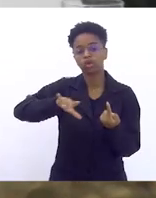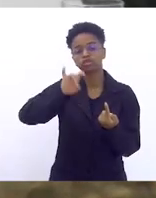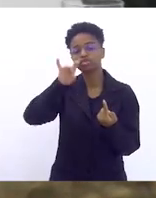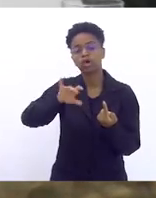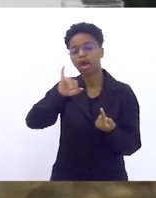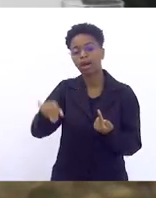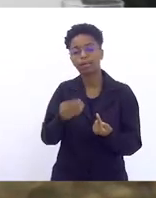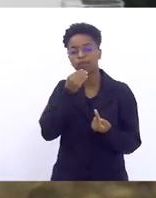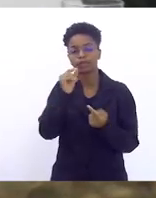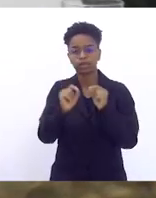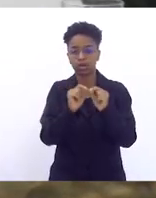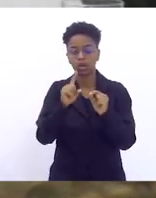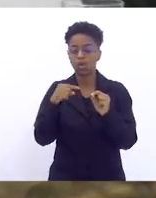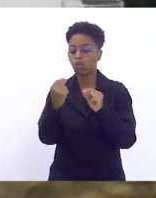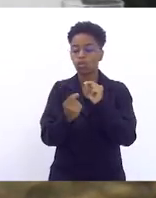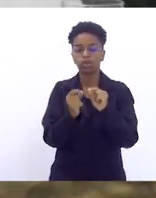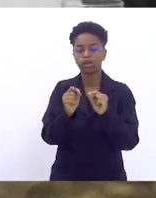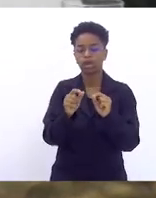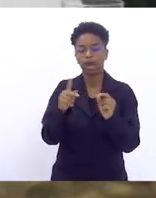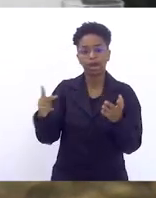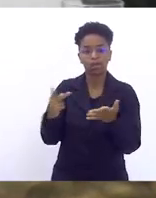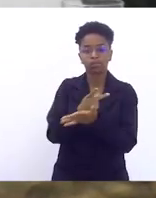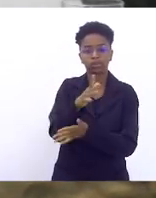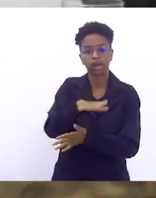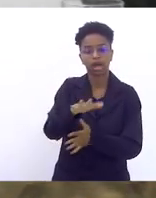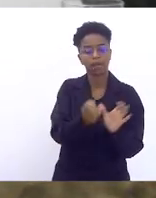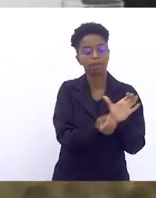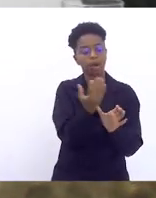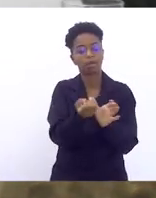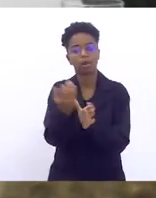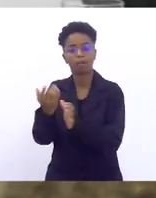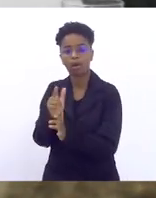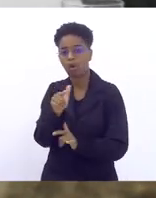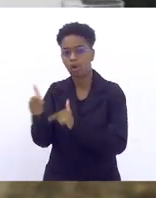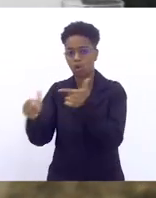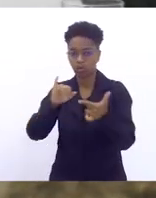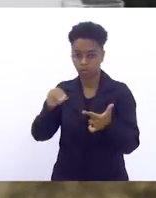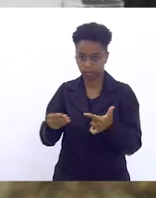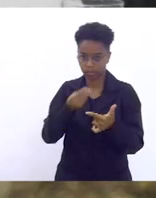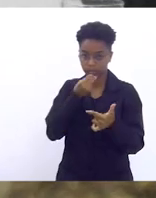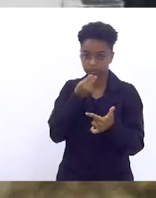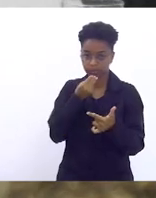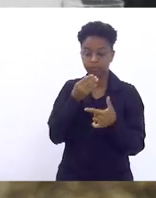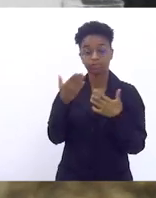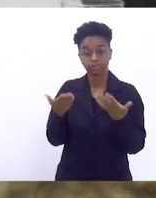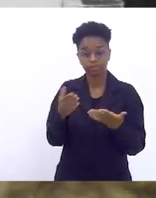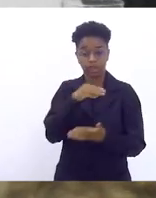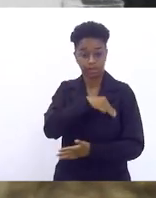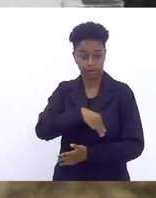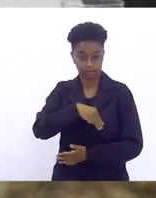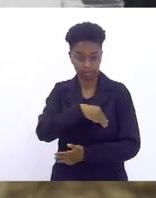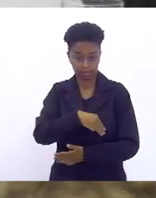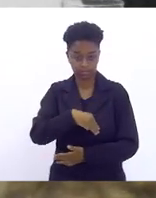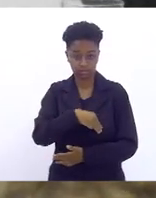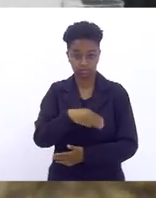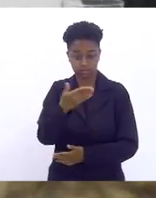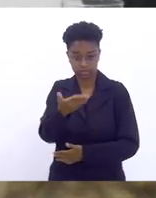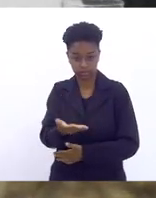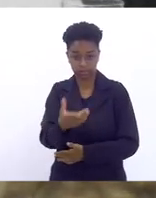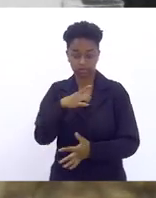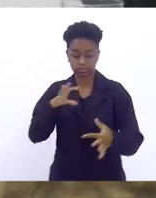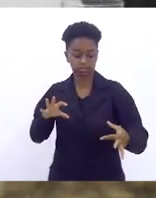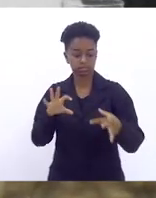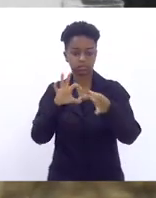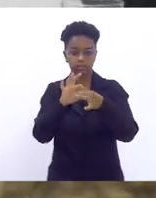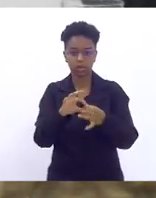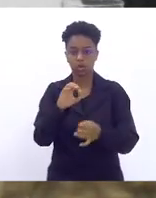isso gera na cadeia produtiva para novas oportunidades é uma missão essa missão ela tem uma relação Direta